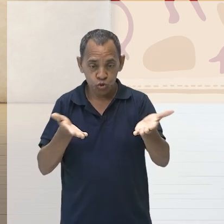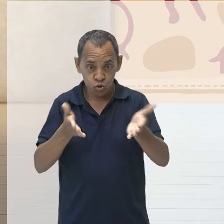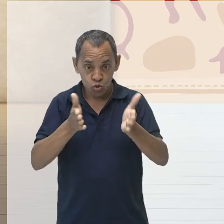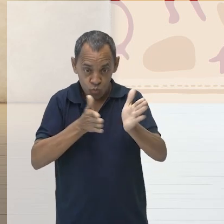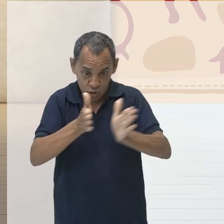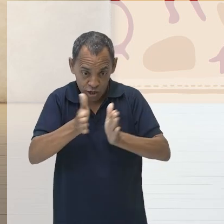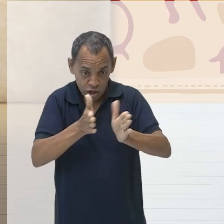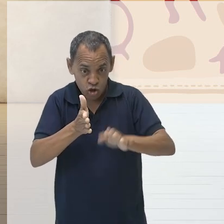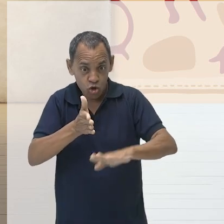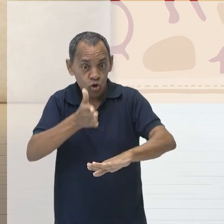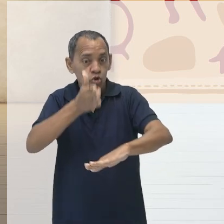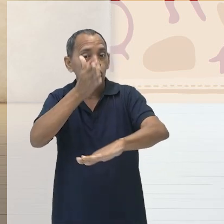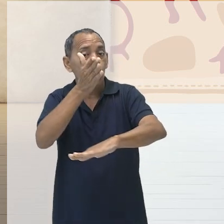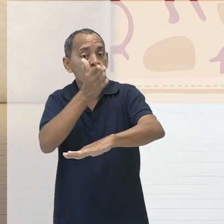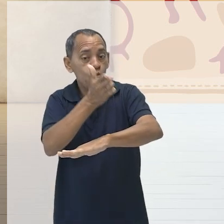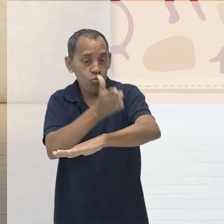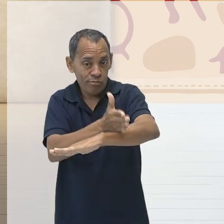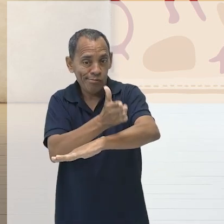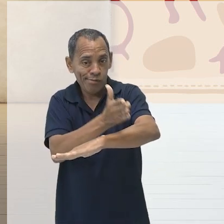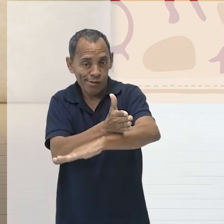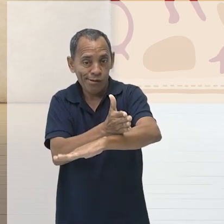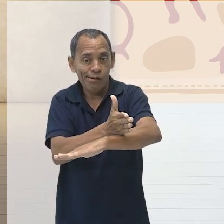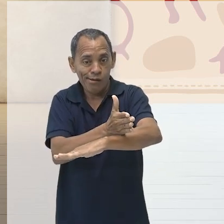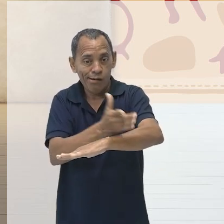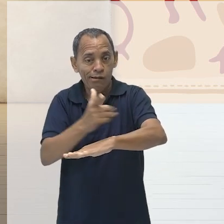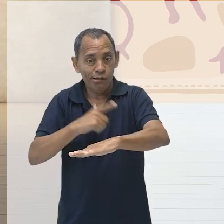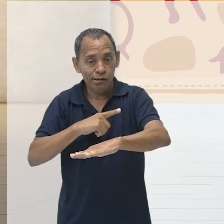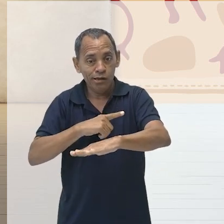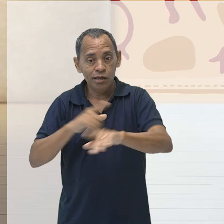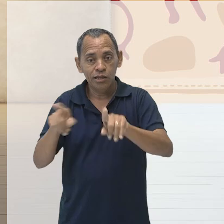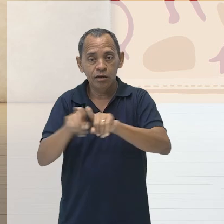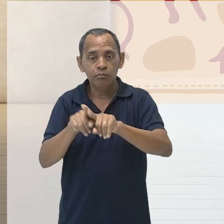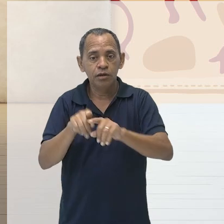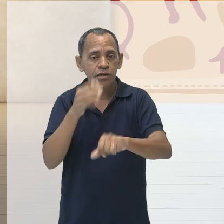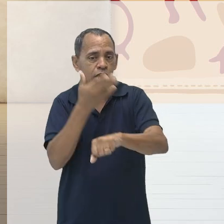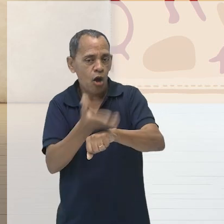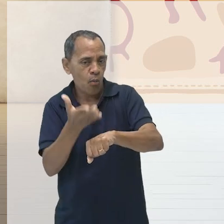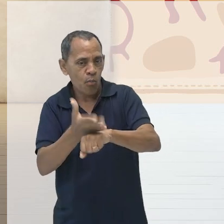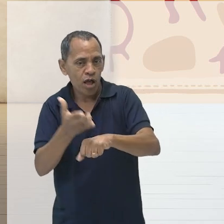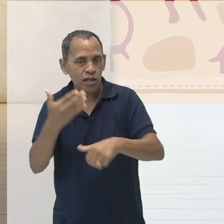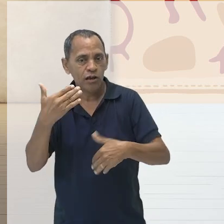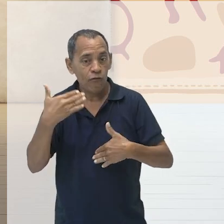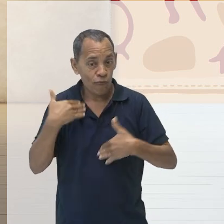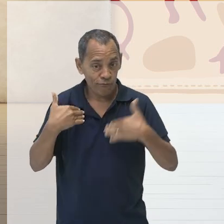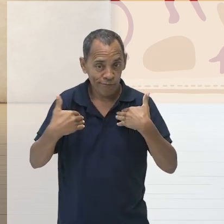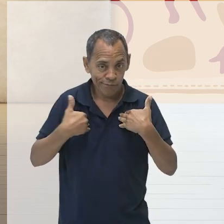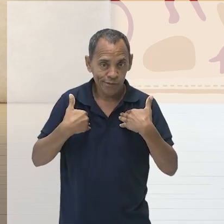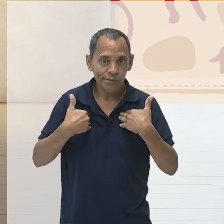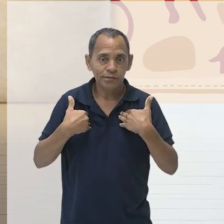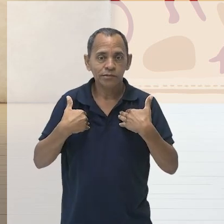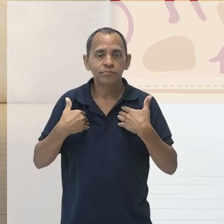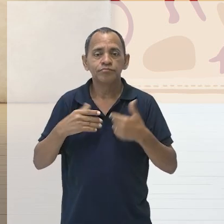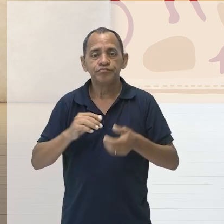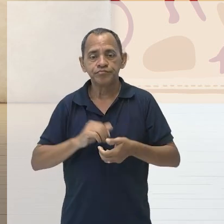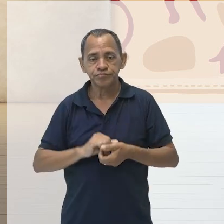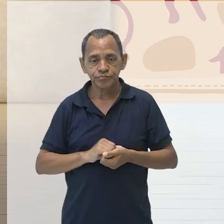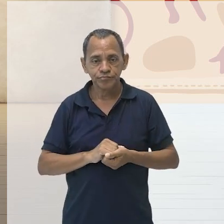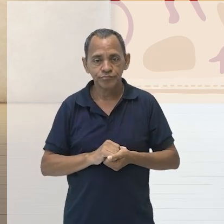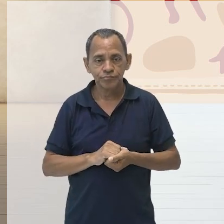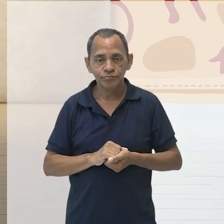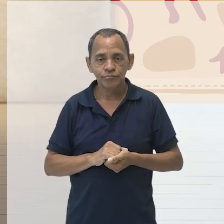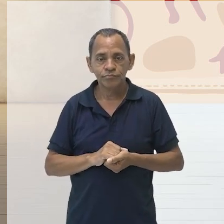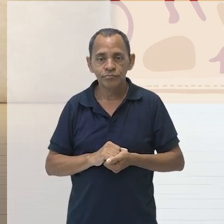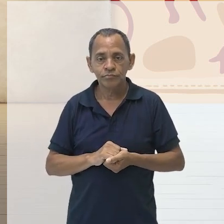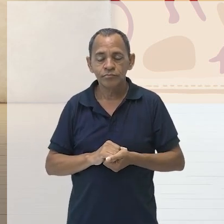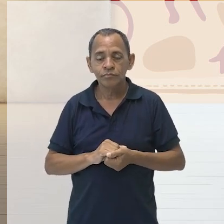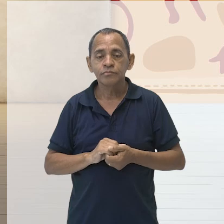atividade física, dentre outros contextos que ela está inserida, tá certo? Então, mais uma vez, tudo começou